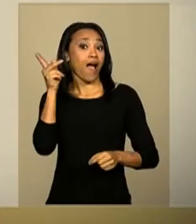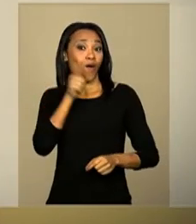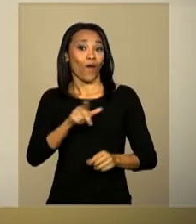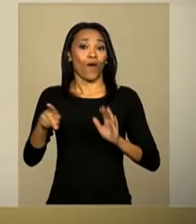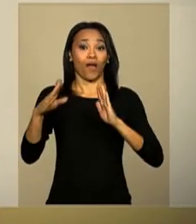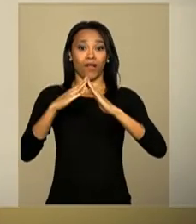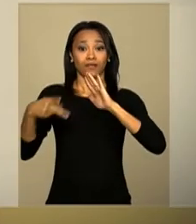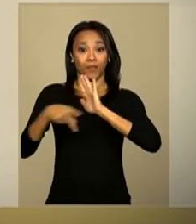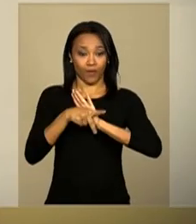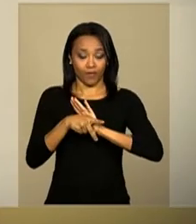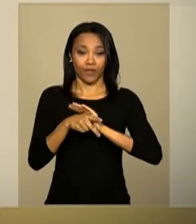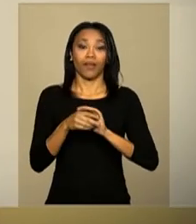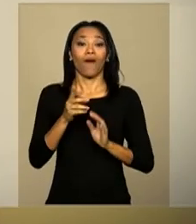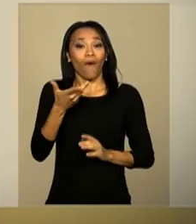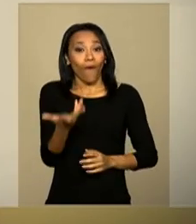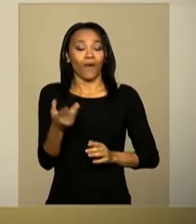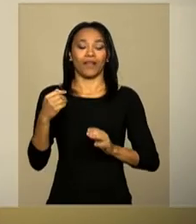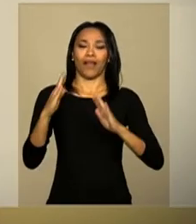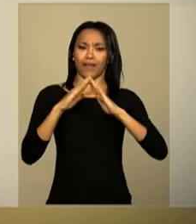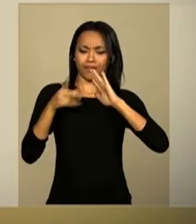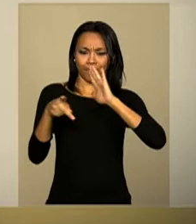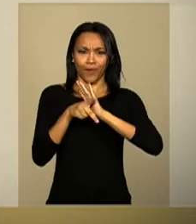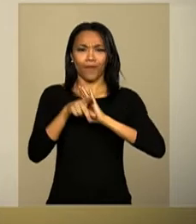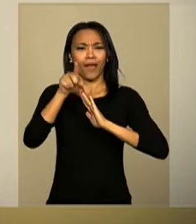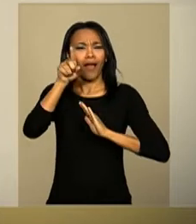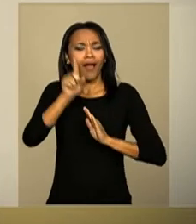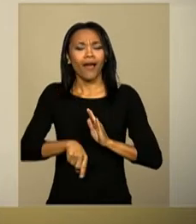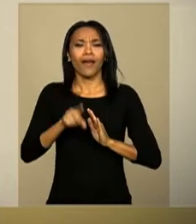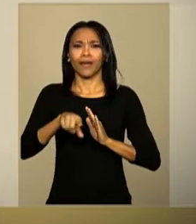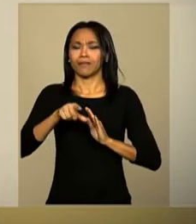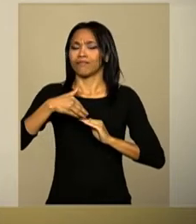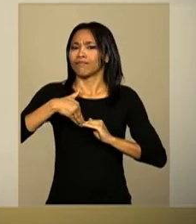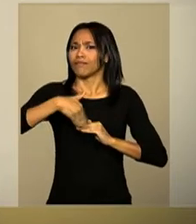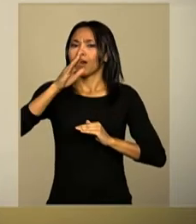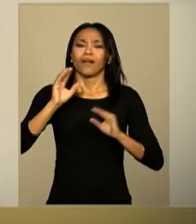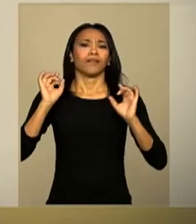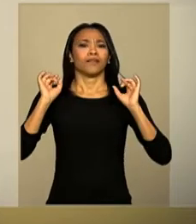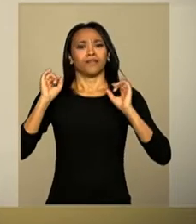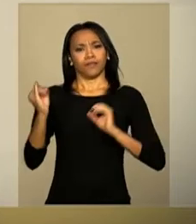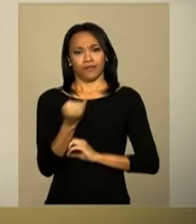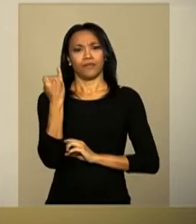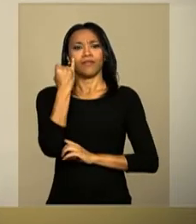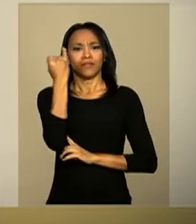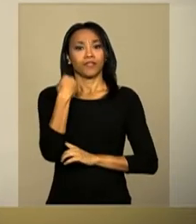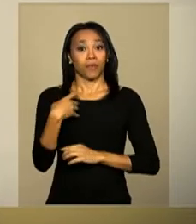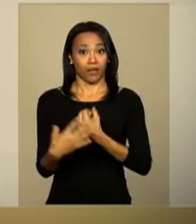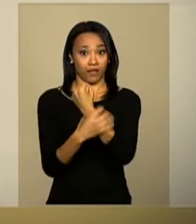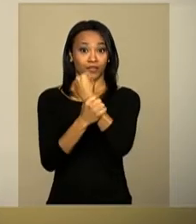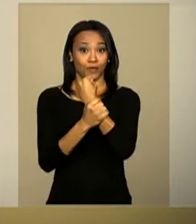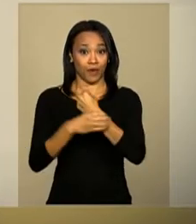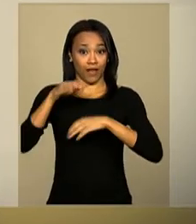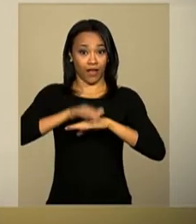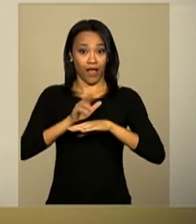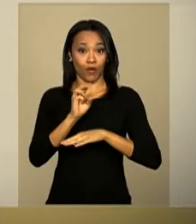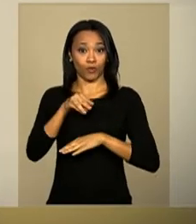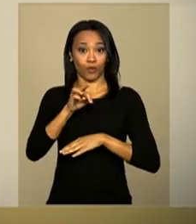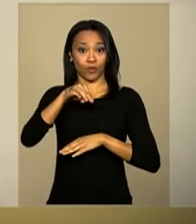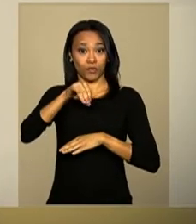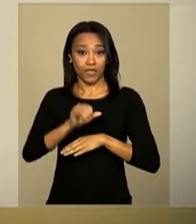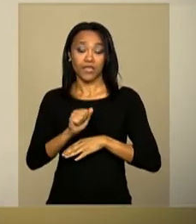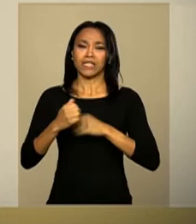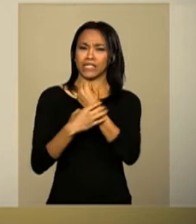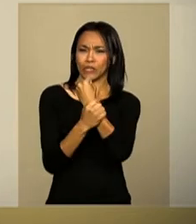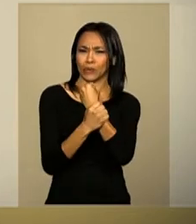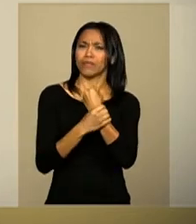casa própria olha Max a casa própria é uma das coisas mais importantes para garantir autonomia segurança